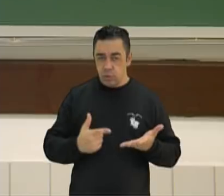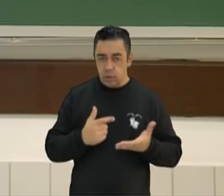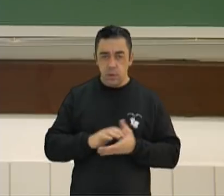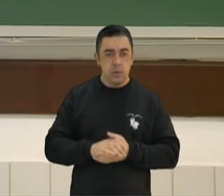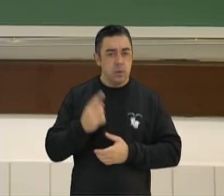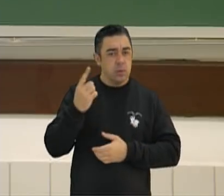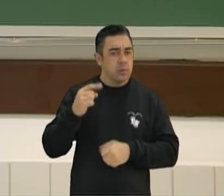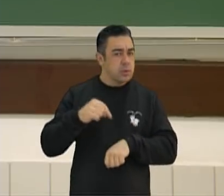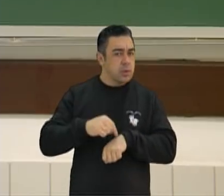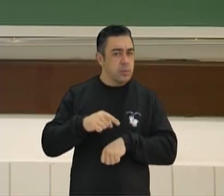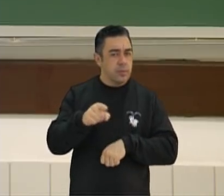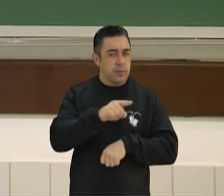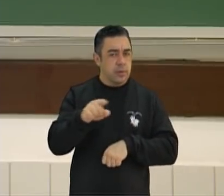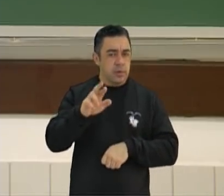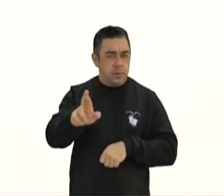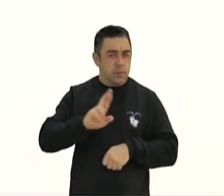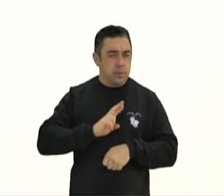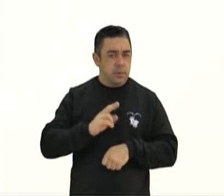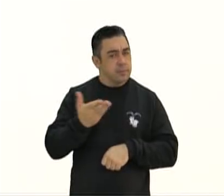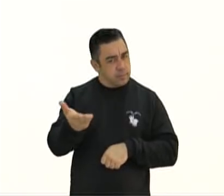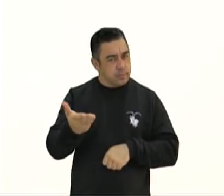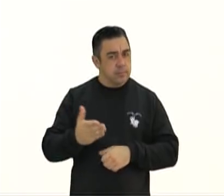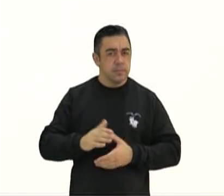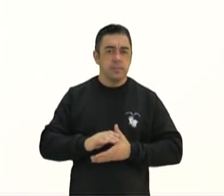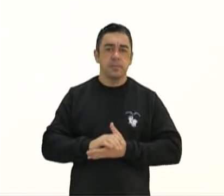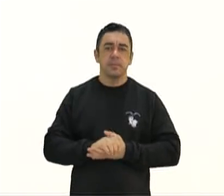para responder a esse quiz. Vamos lá?